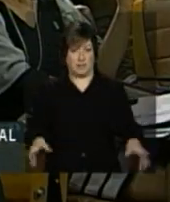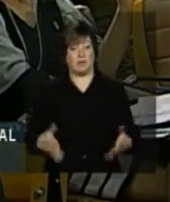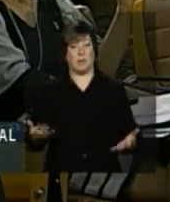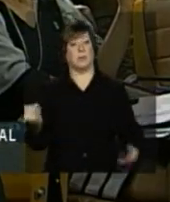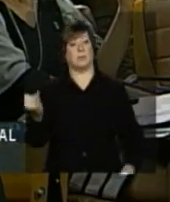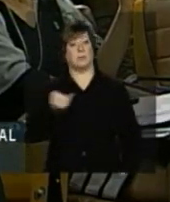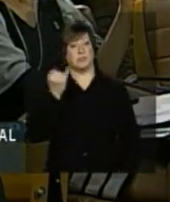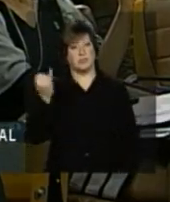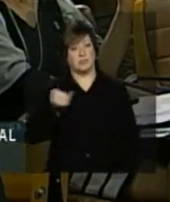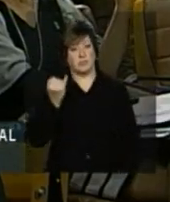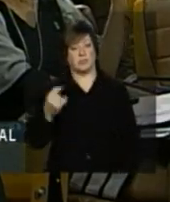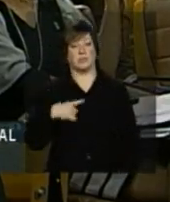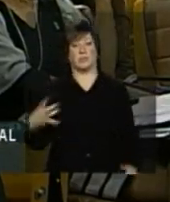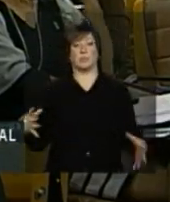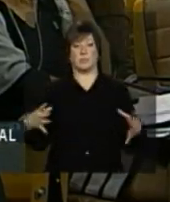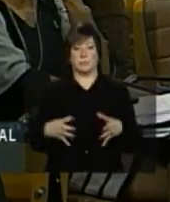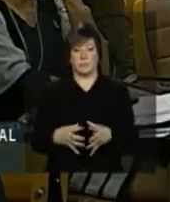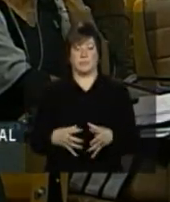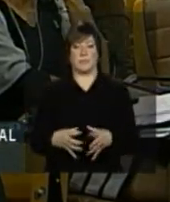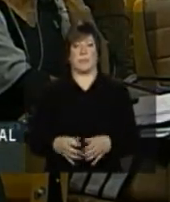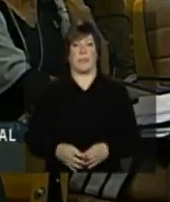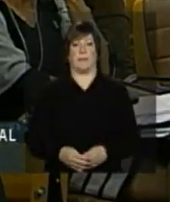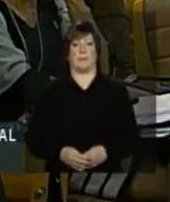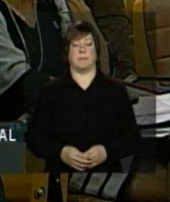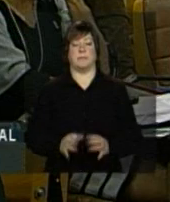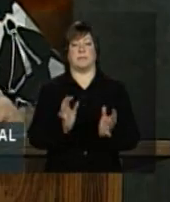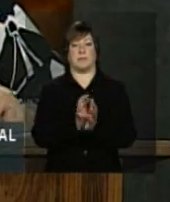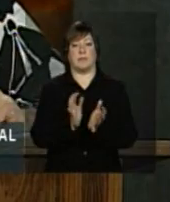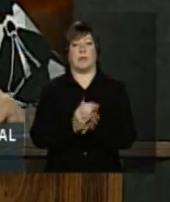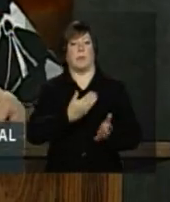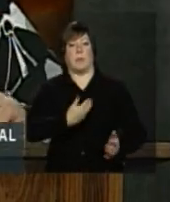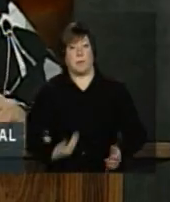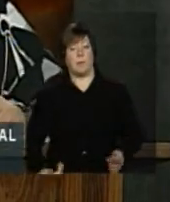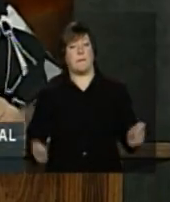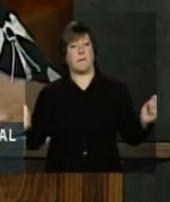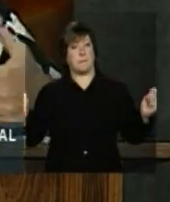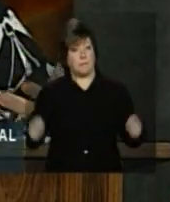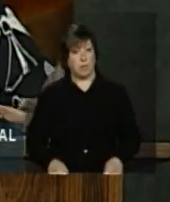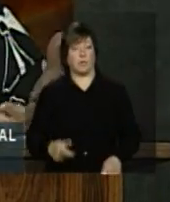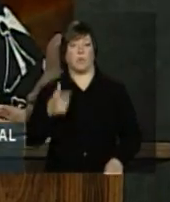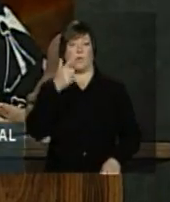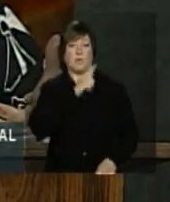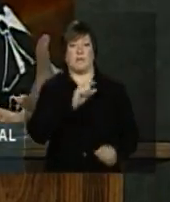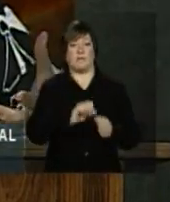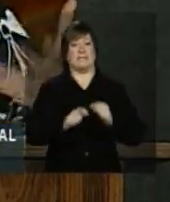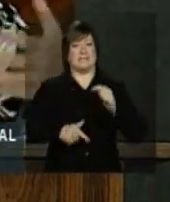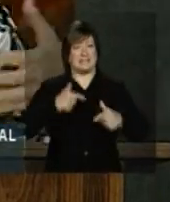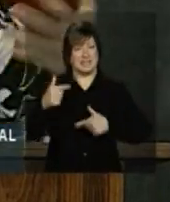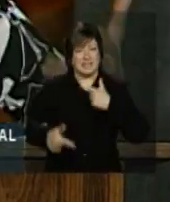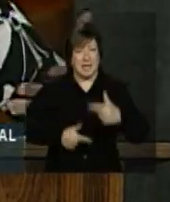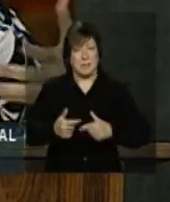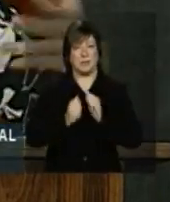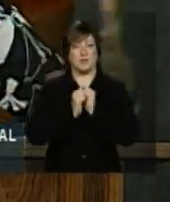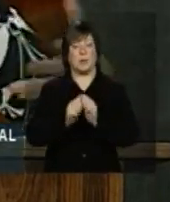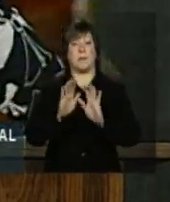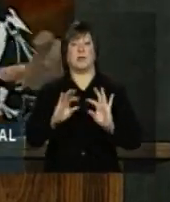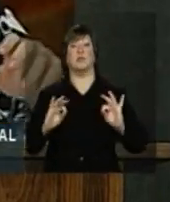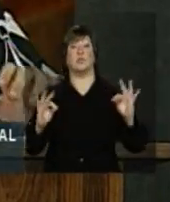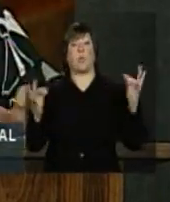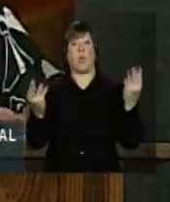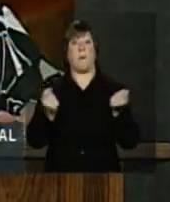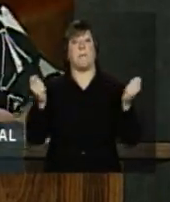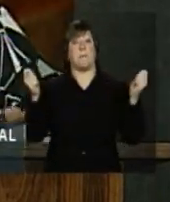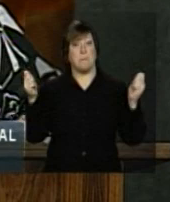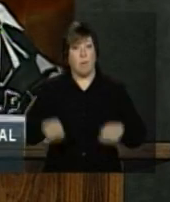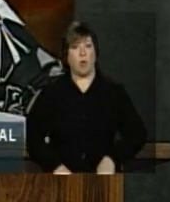importante que o conjunto do do do do setor público seja acionado trabalhe conjuntamente mas que todo mundo possa